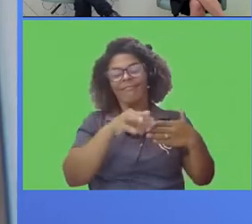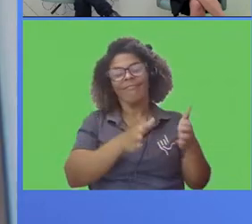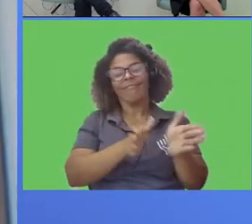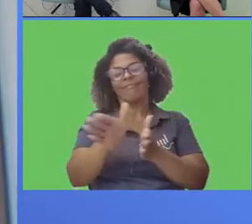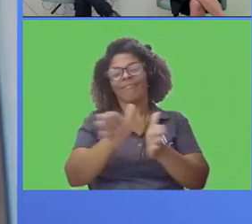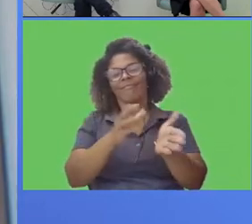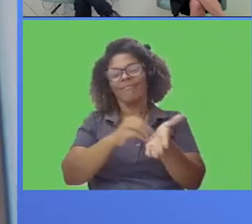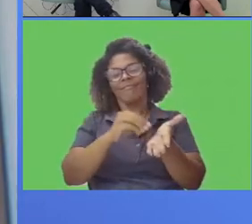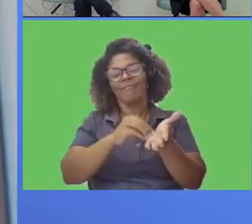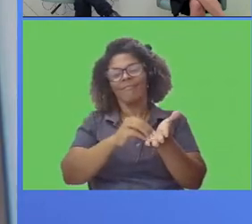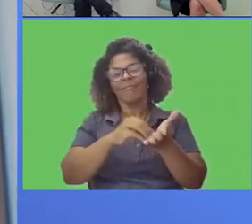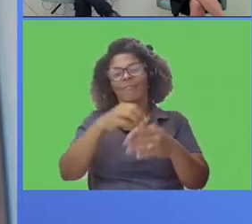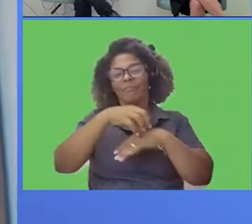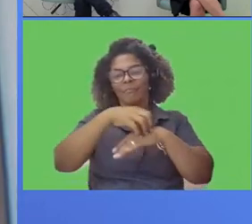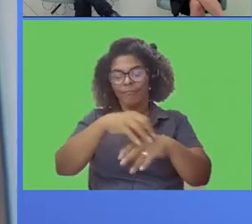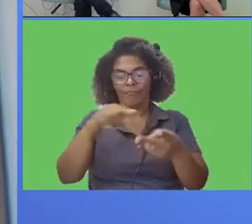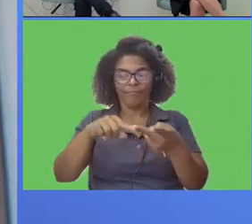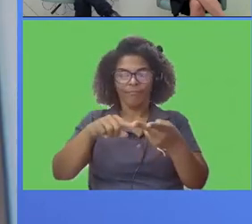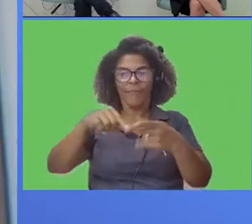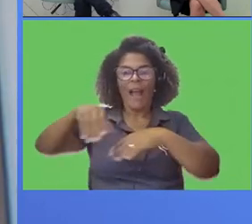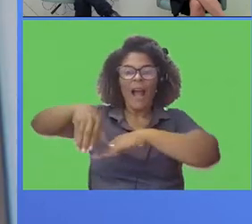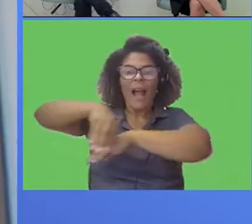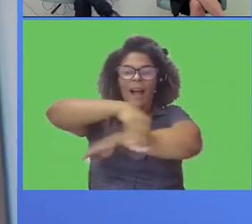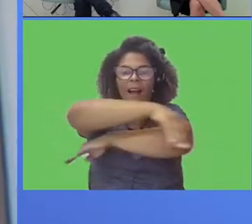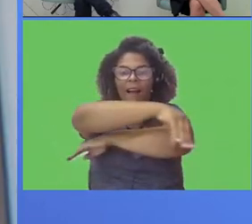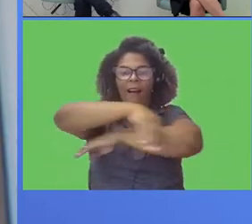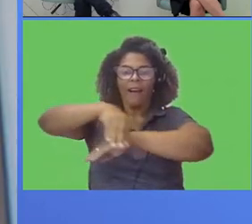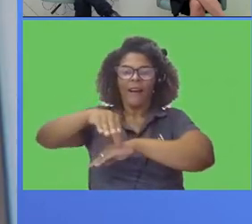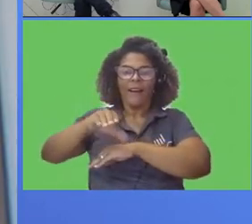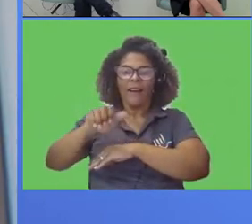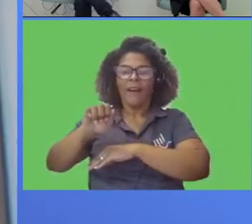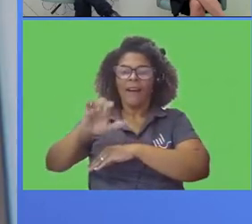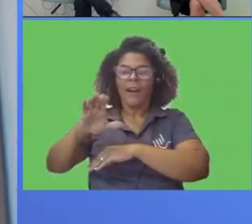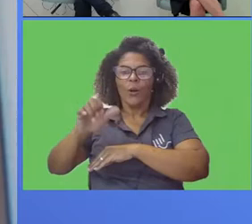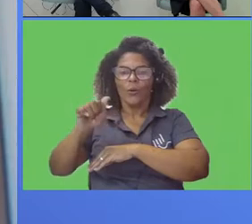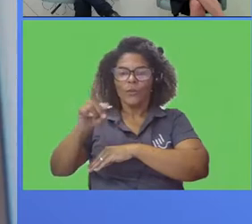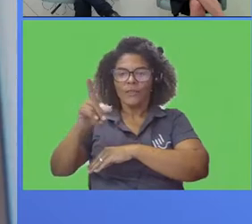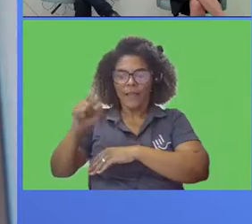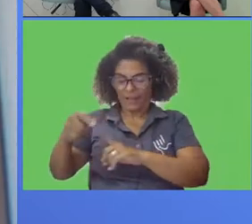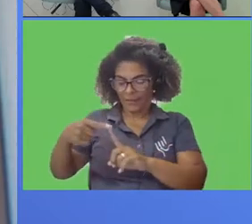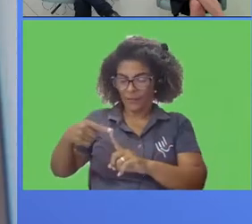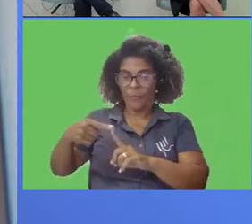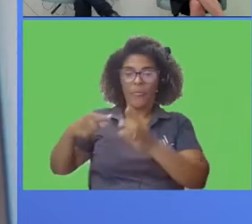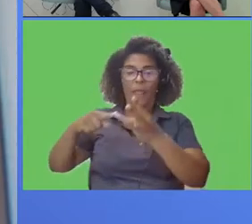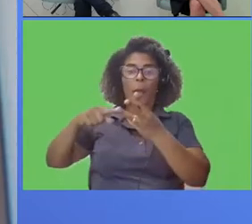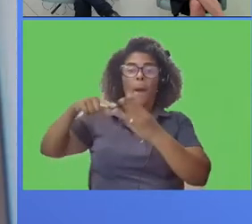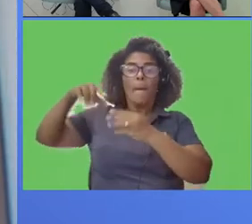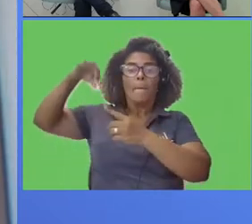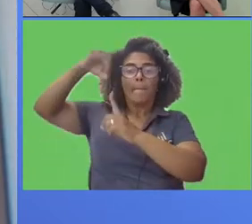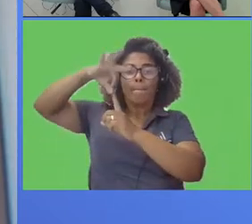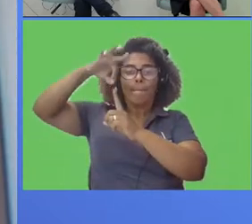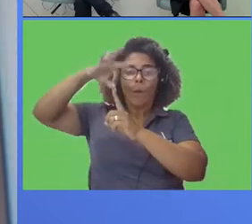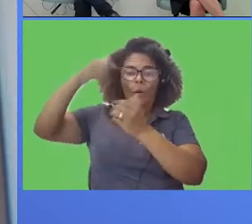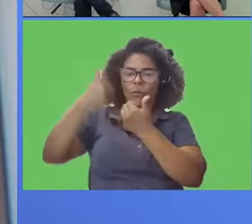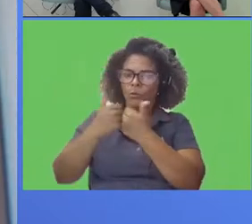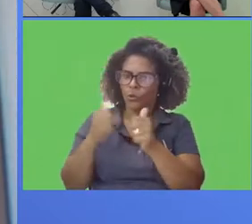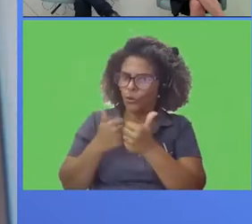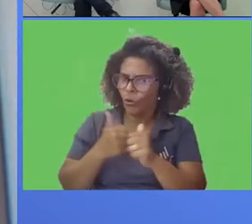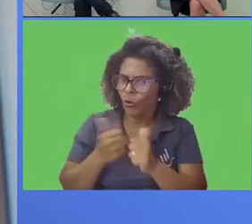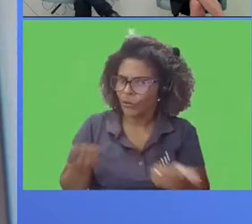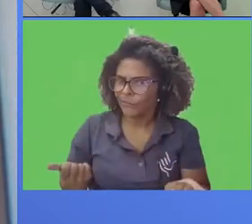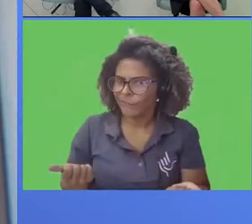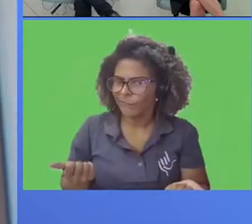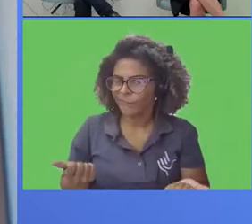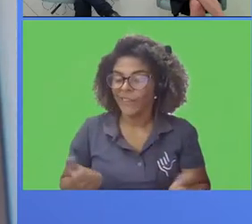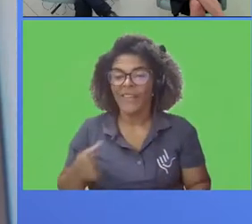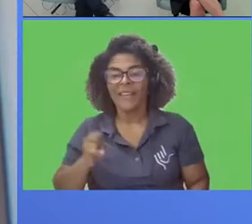é acessibilidade nas calçadas, é acessibilidade nos pontos de ônibus, é isso, né? Quando tem